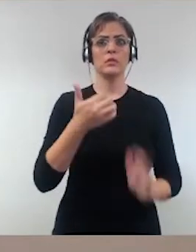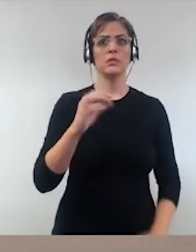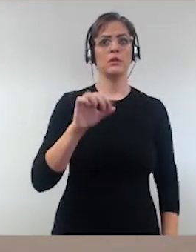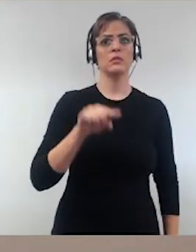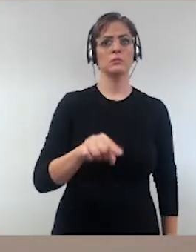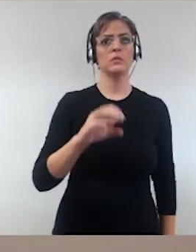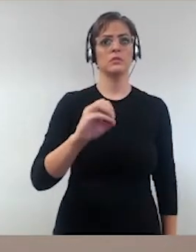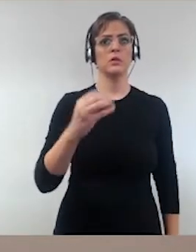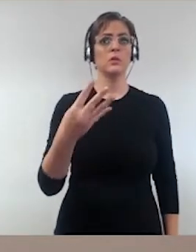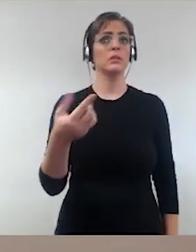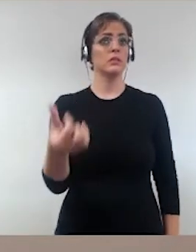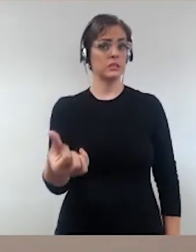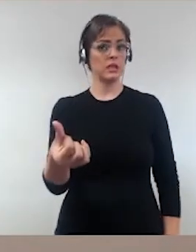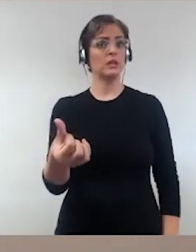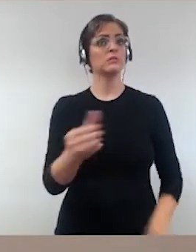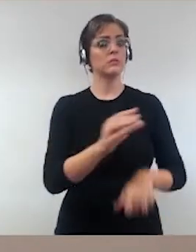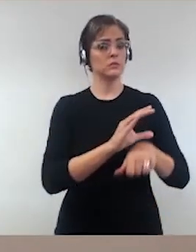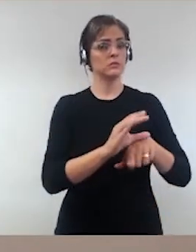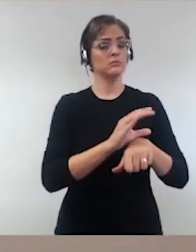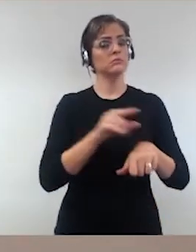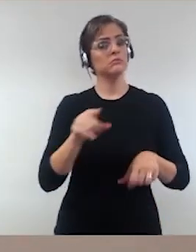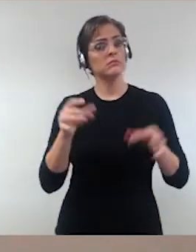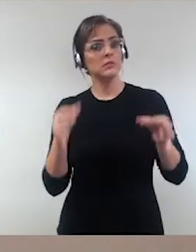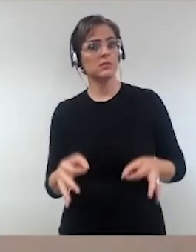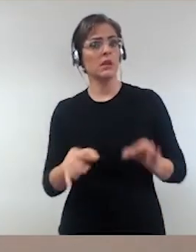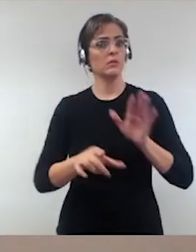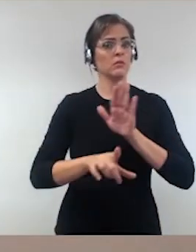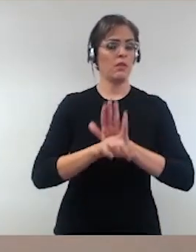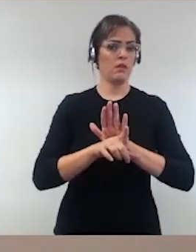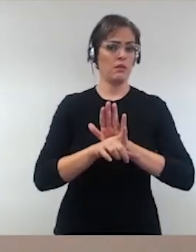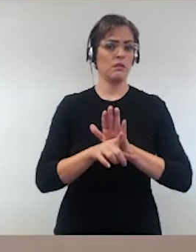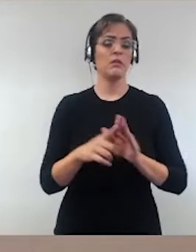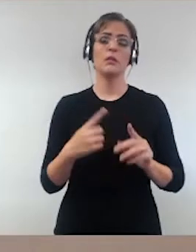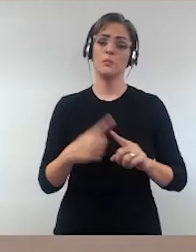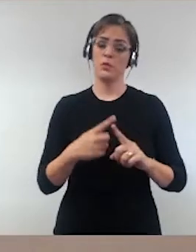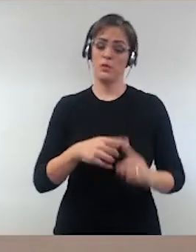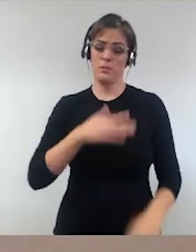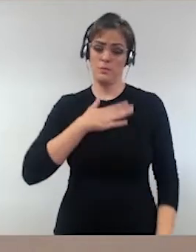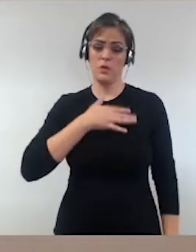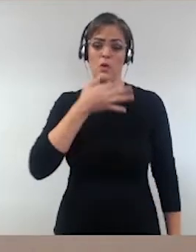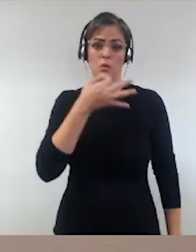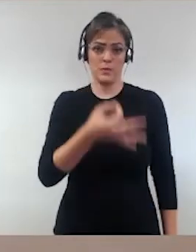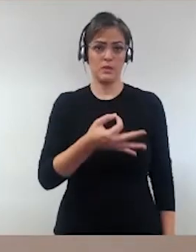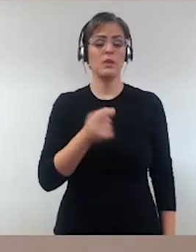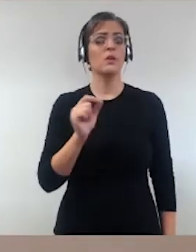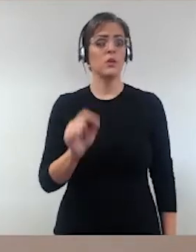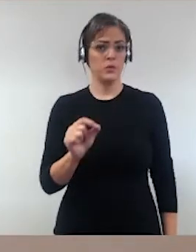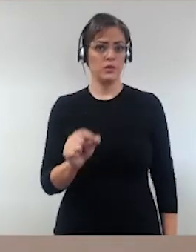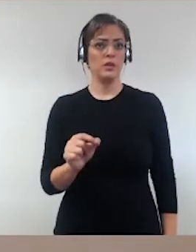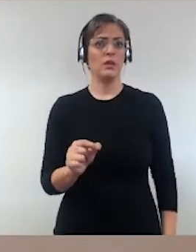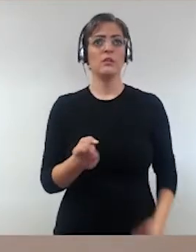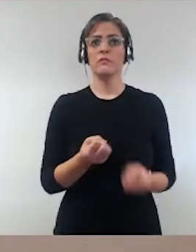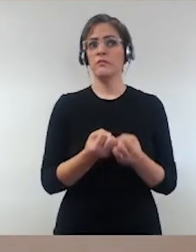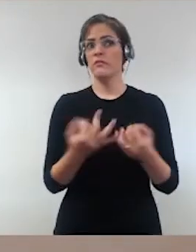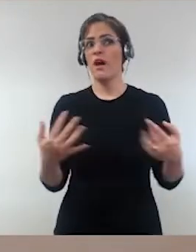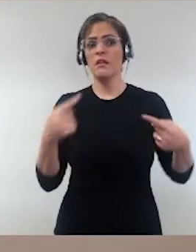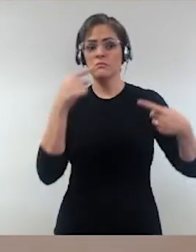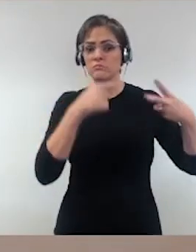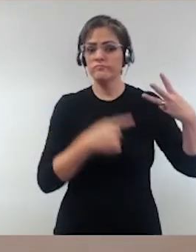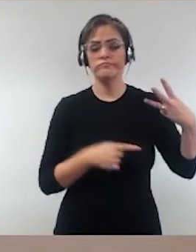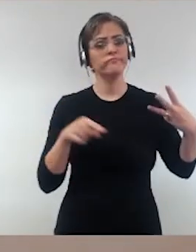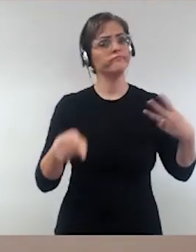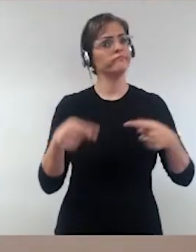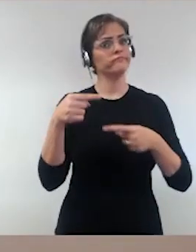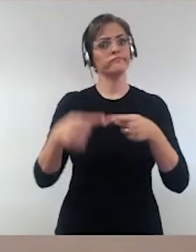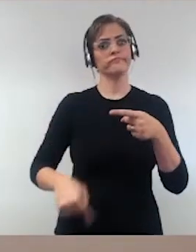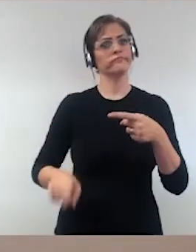10.046, né? Eu diria seja a legalidade também desse decreto, porque, ao meu ver, ele não, em vários dos pontos, ele não cumpre